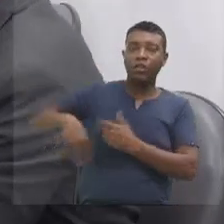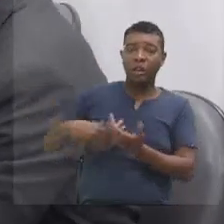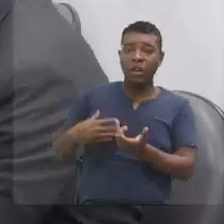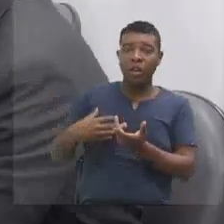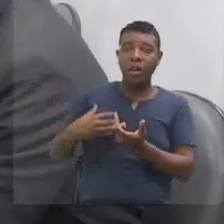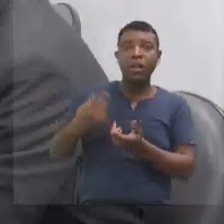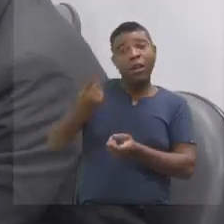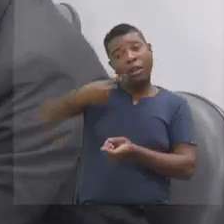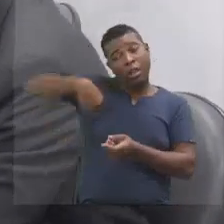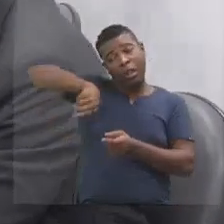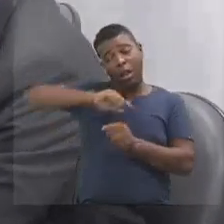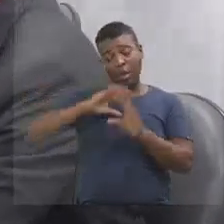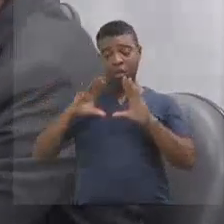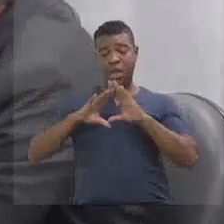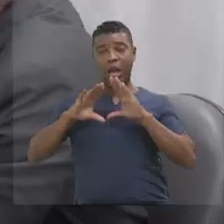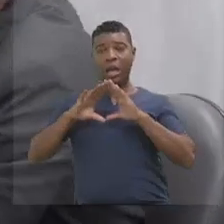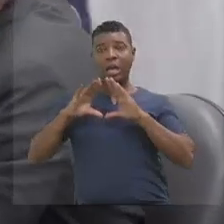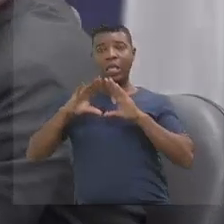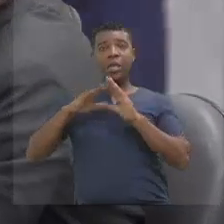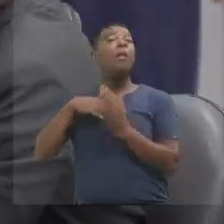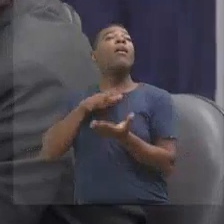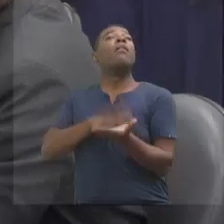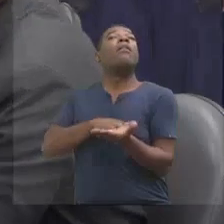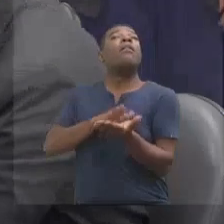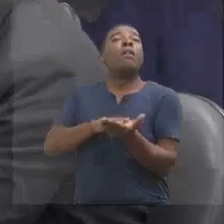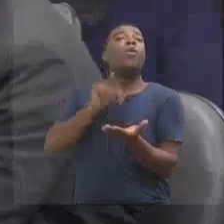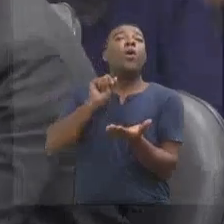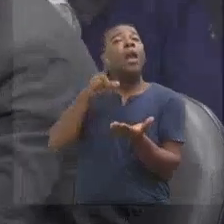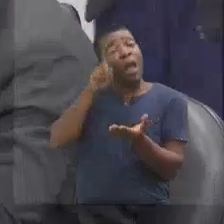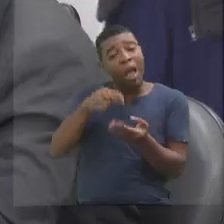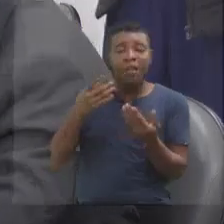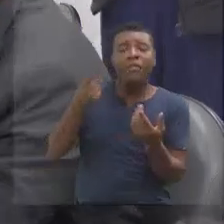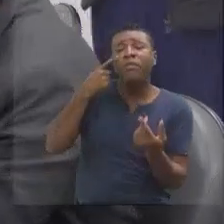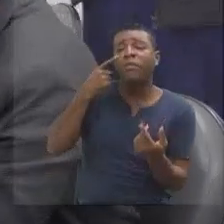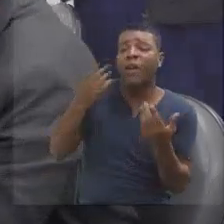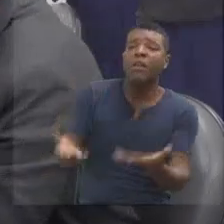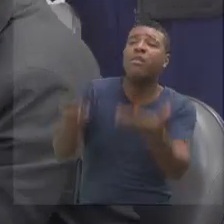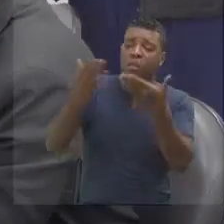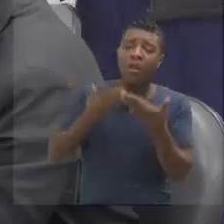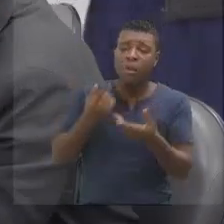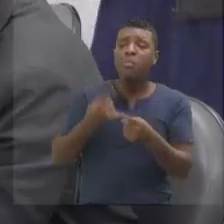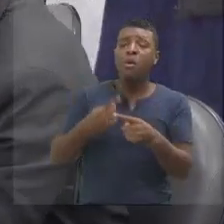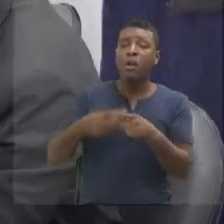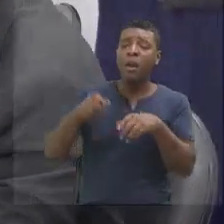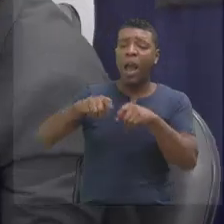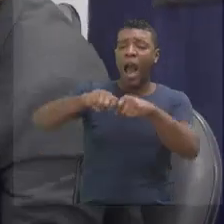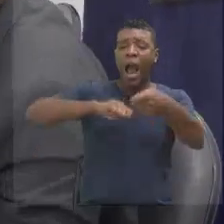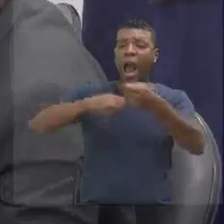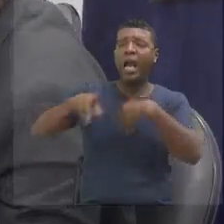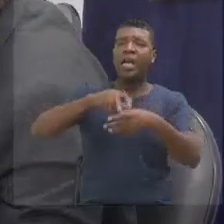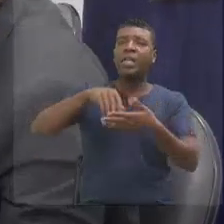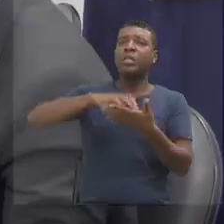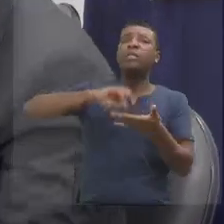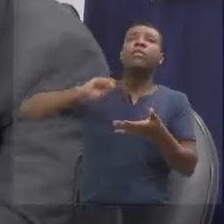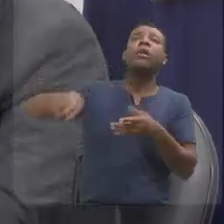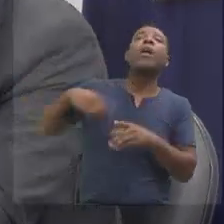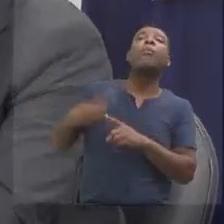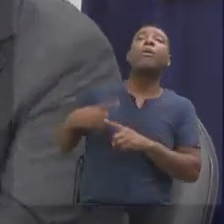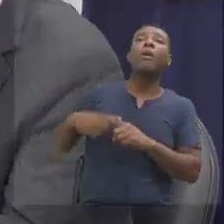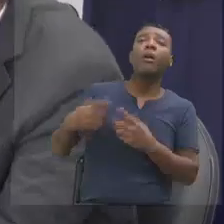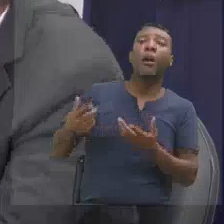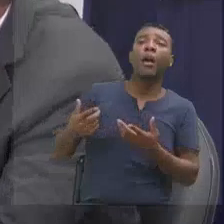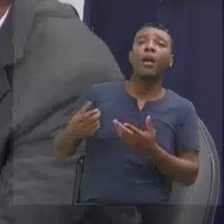fiscaliza da Assembleia fiscaliza é apurar isso porque que isso foi rasgado se o cosermos Estadual